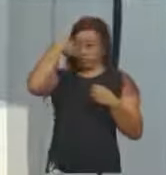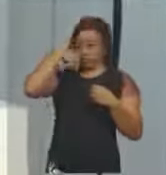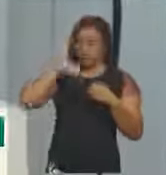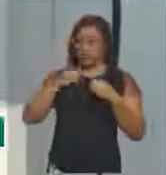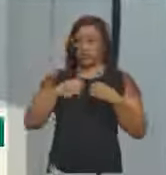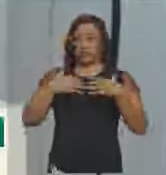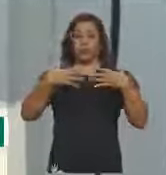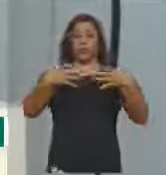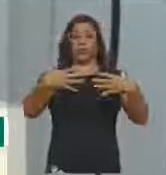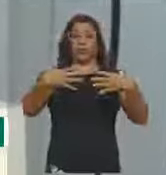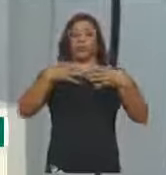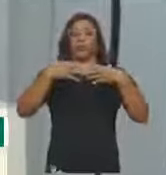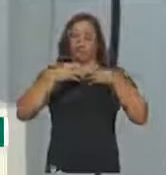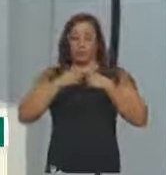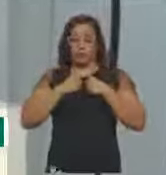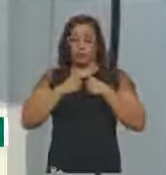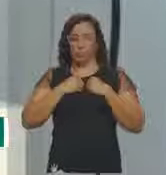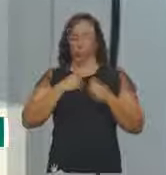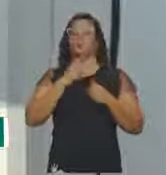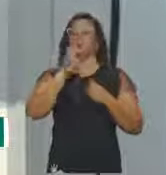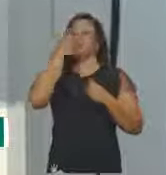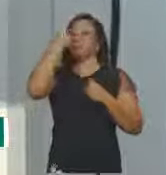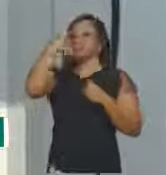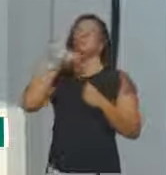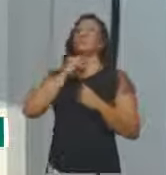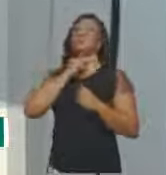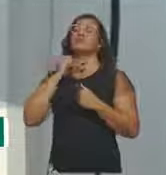das narinas, faringe,